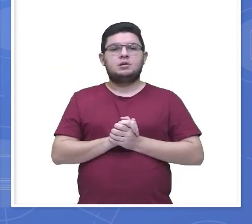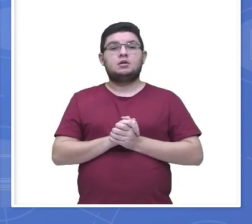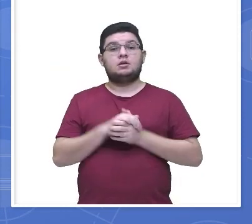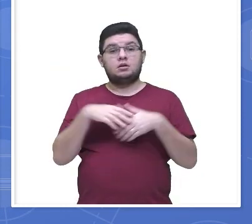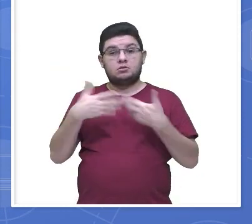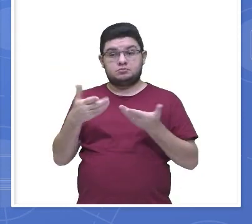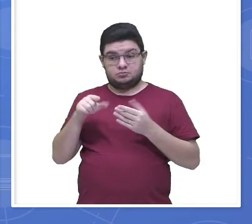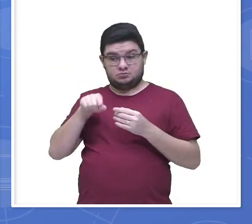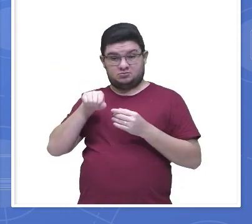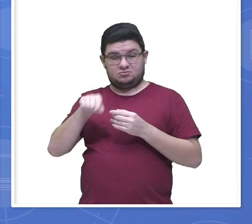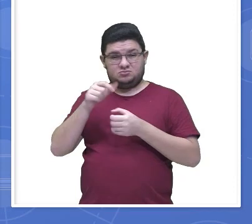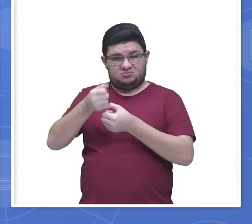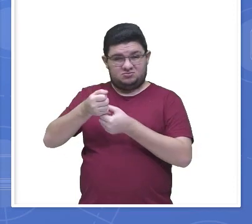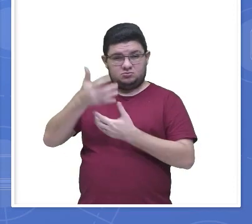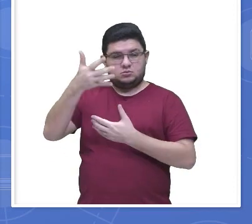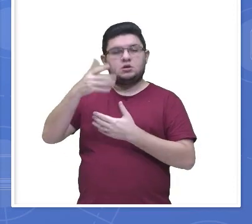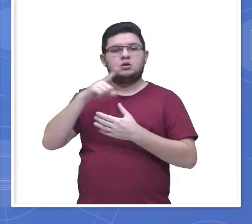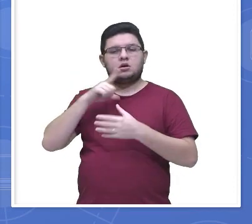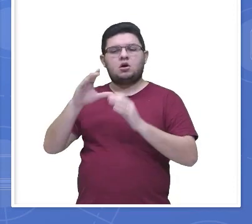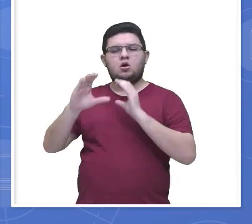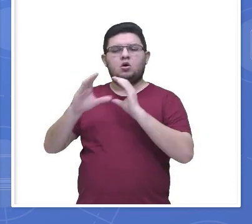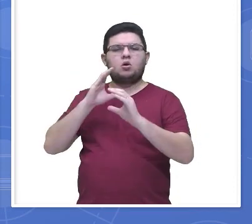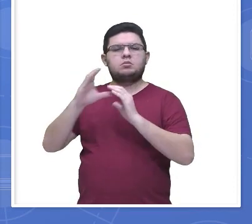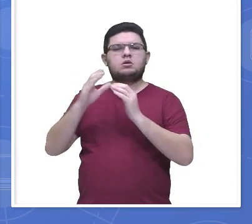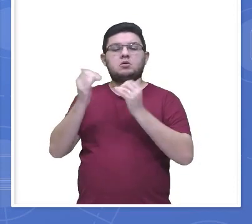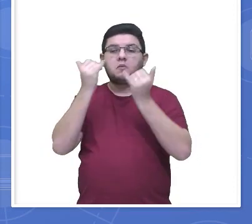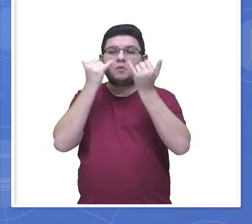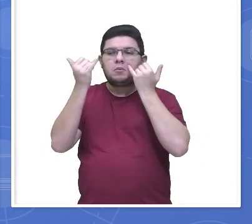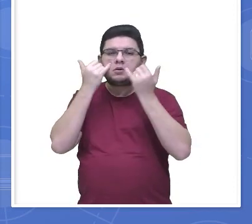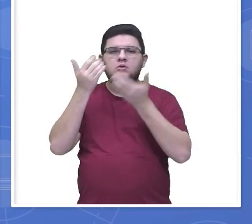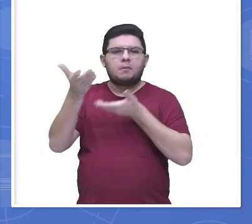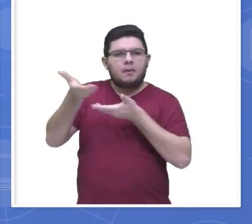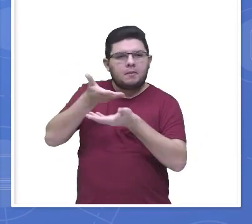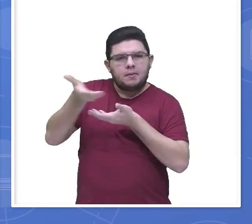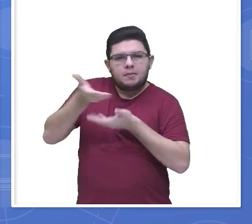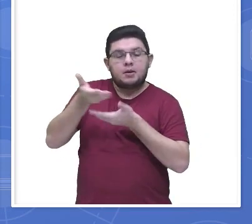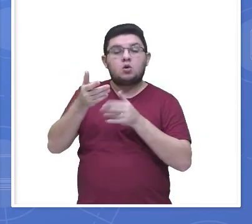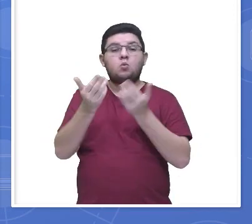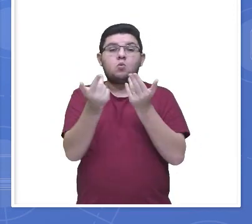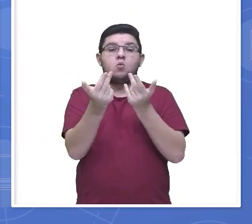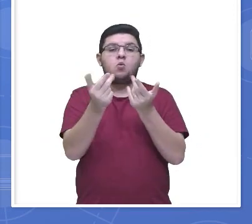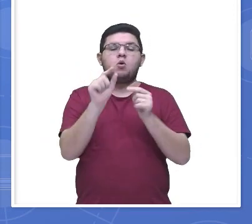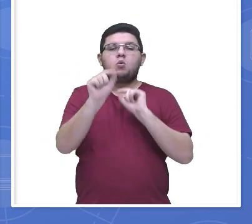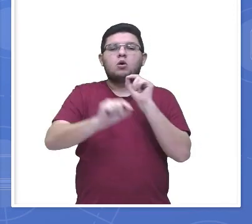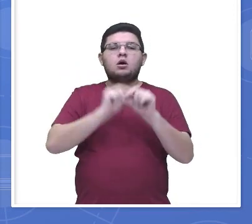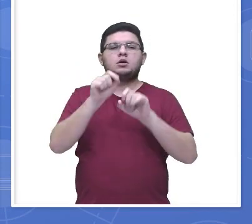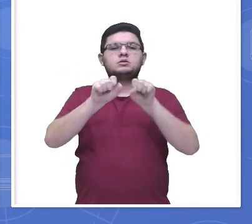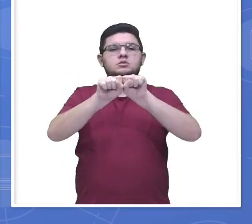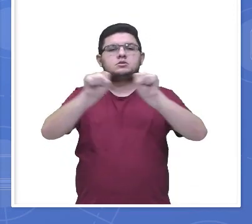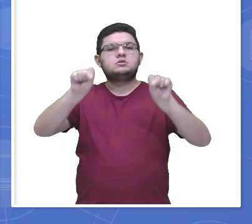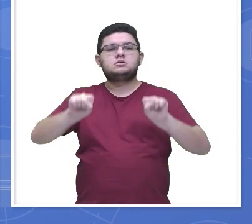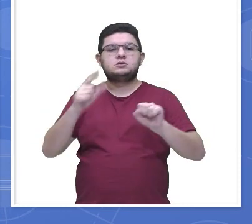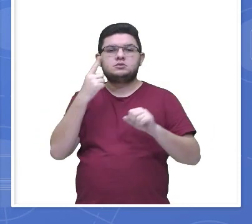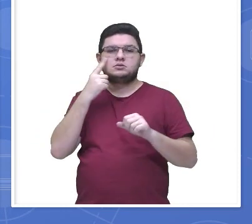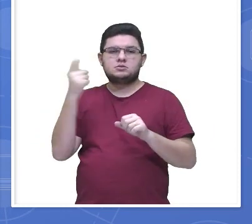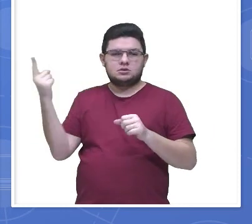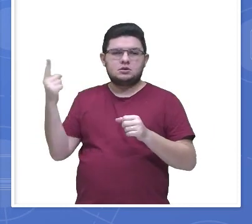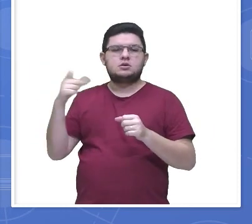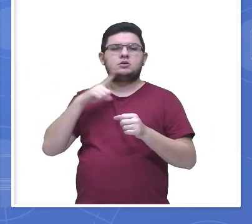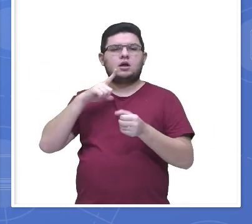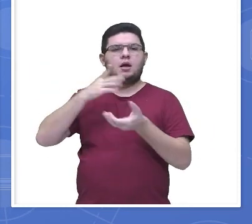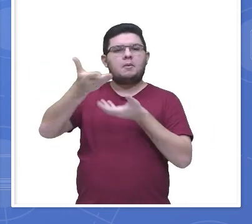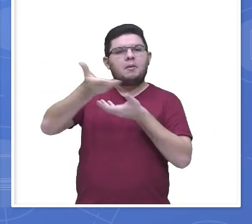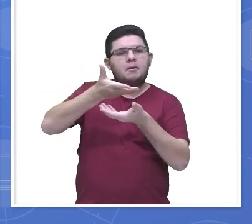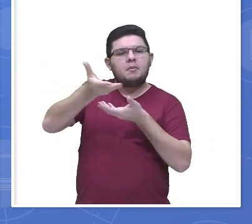informações. Dessa mesma maneira vai funcionar aí o nosso sistema nervoso. Olha lá, como a gente pode observar, uma rede de comunicações do